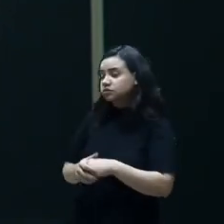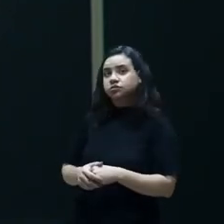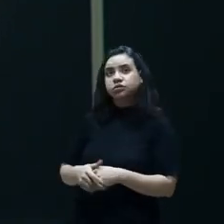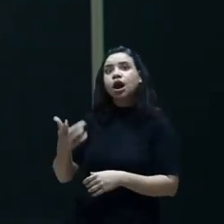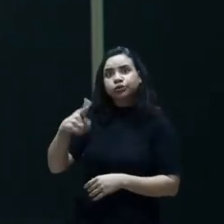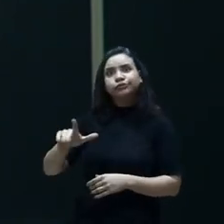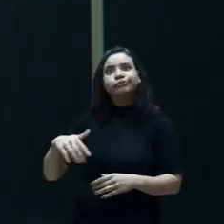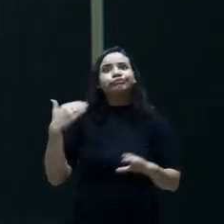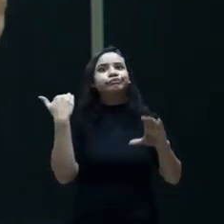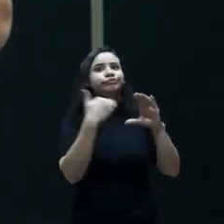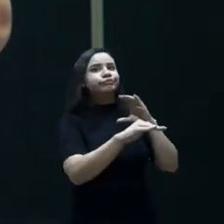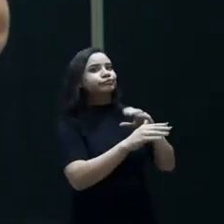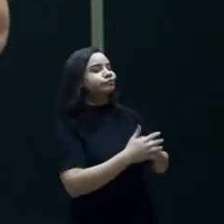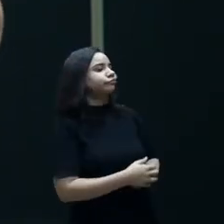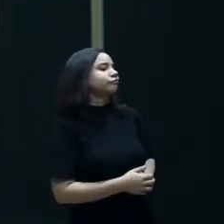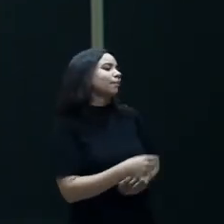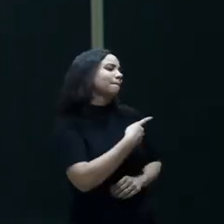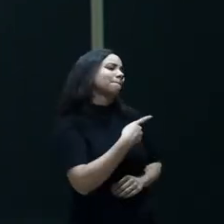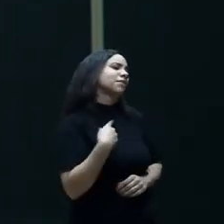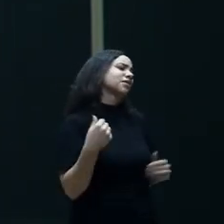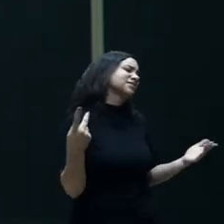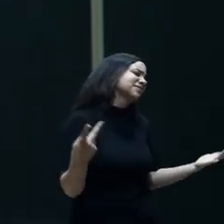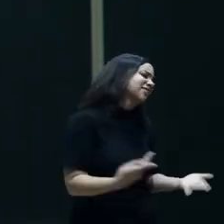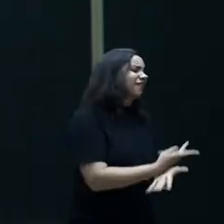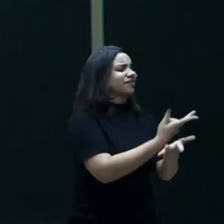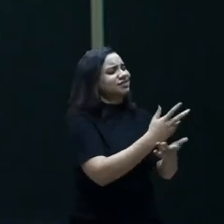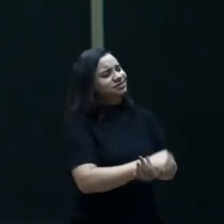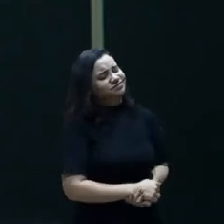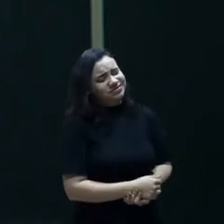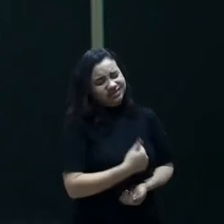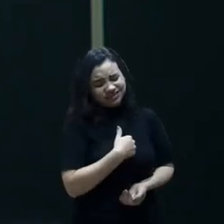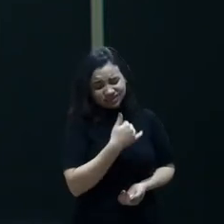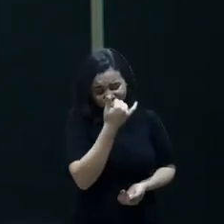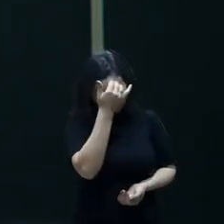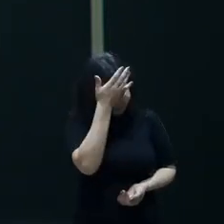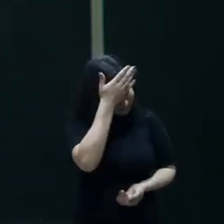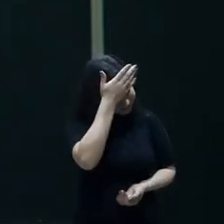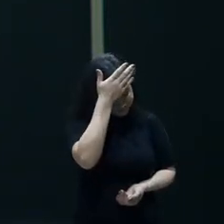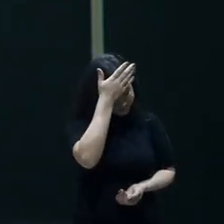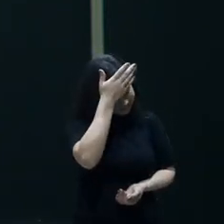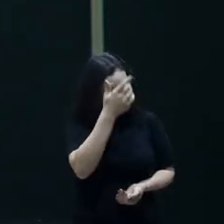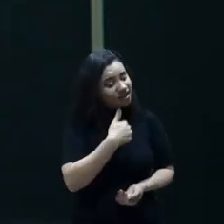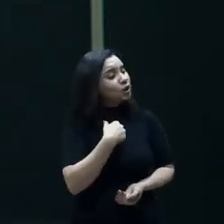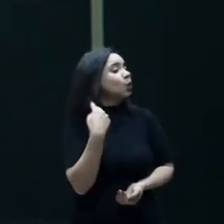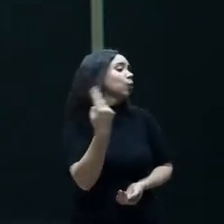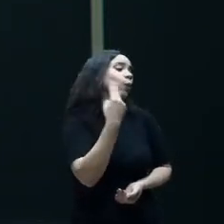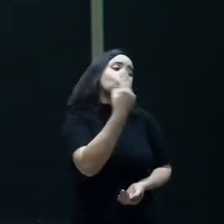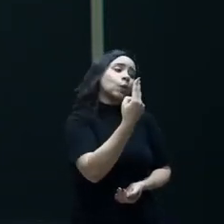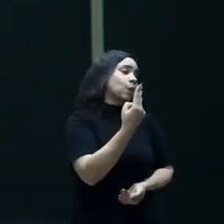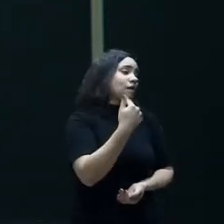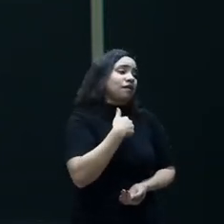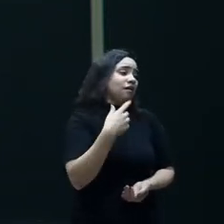muito parecido e a atitude mesma. Pastor, ora por mim, eu não quero fazer mais isso. Mas não conseguia.